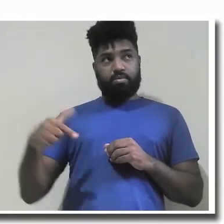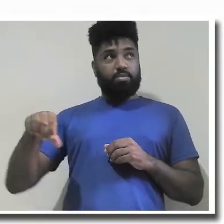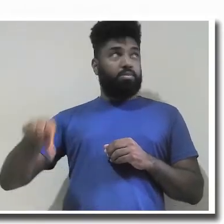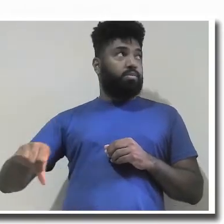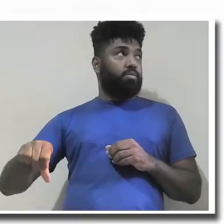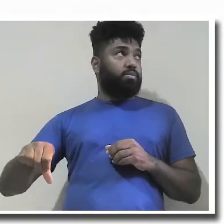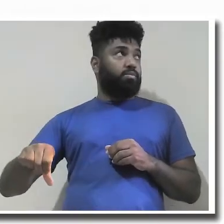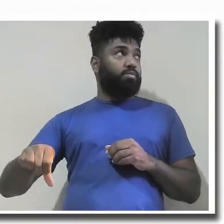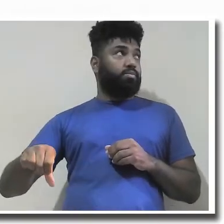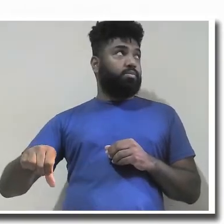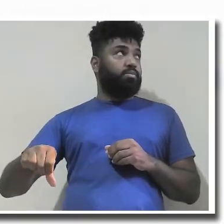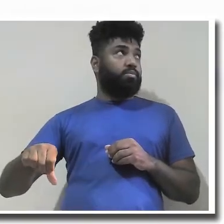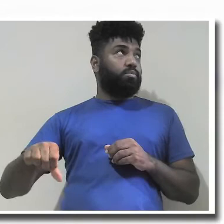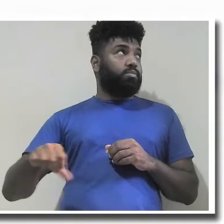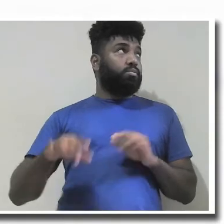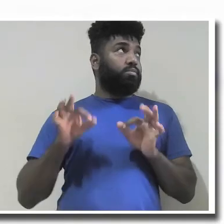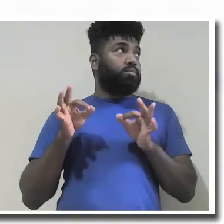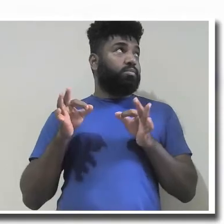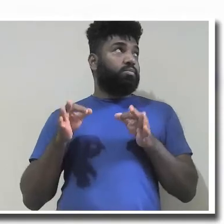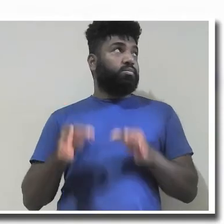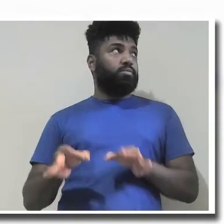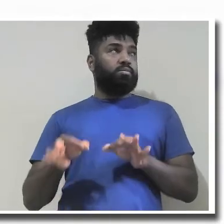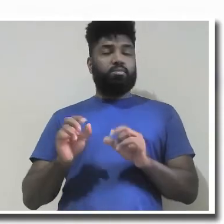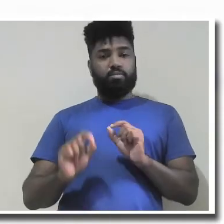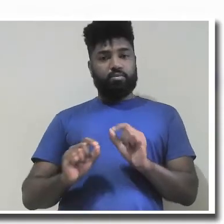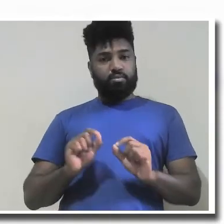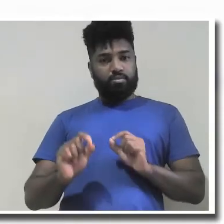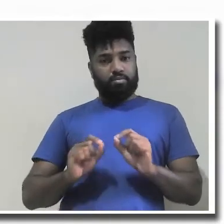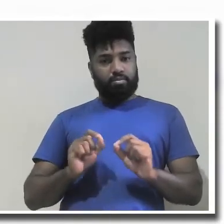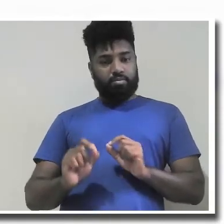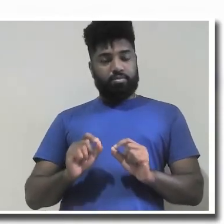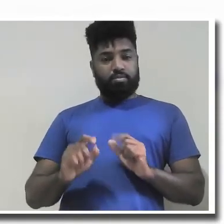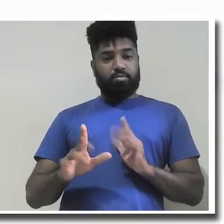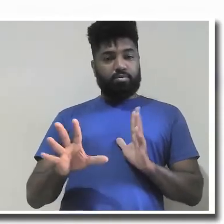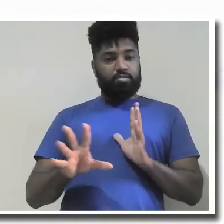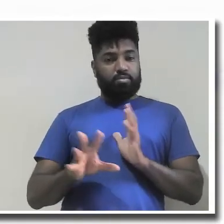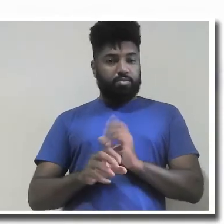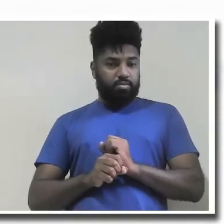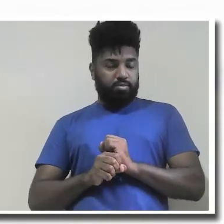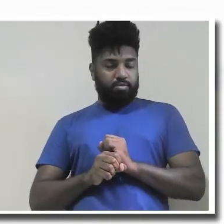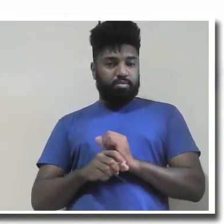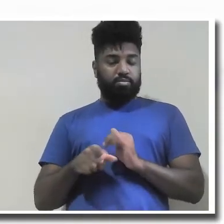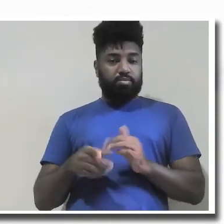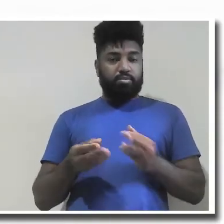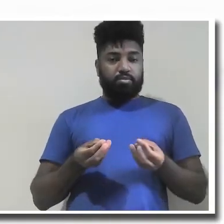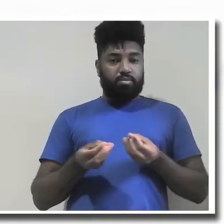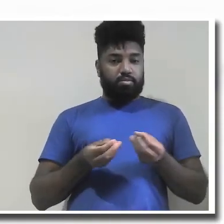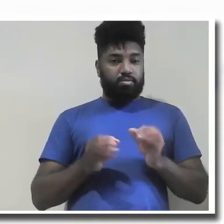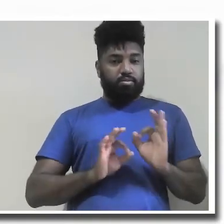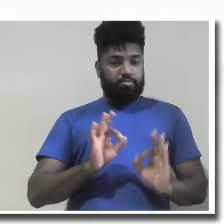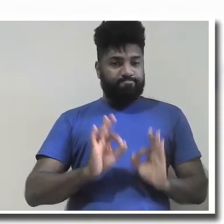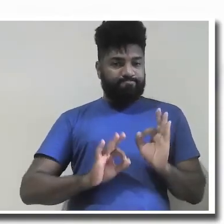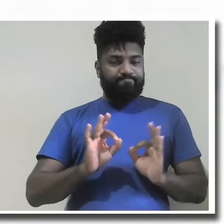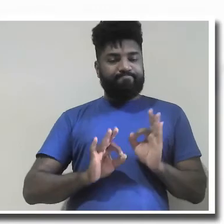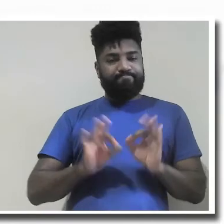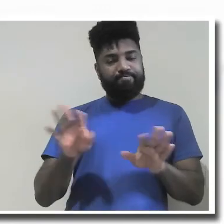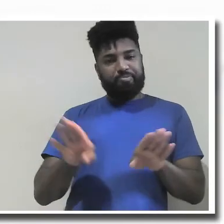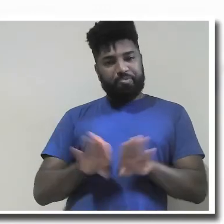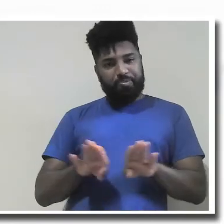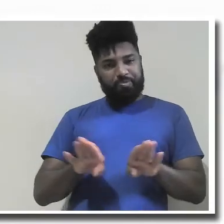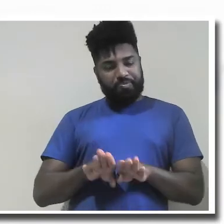729, que é exatamente o resultado por meio da outra forma.